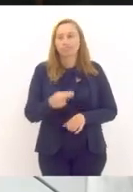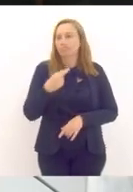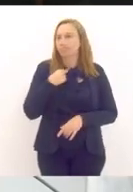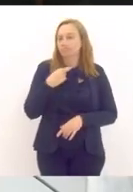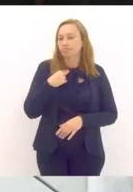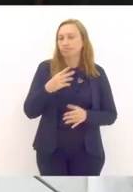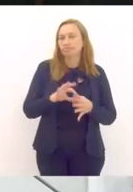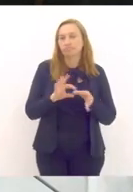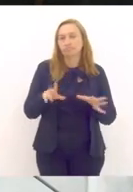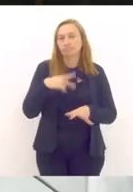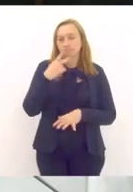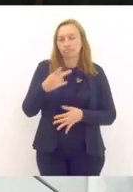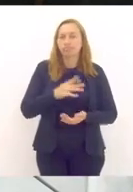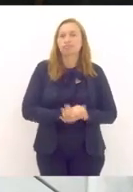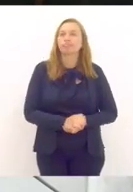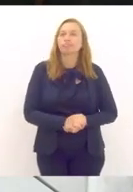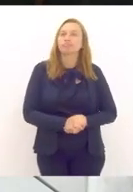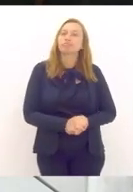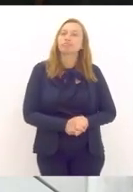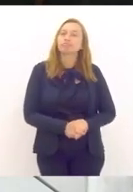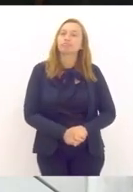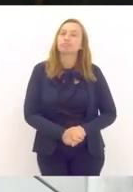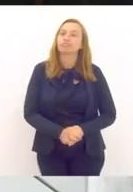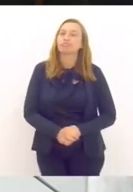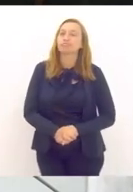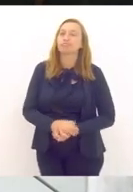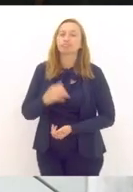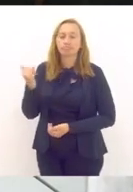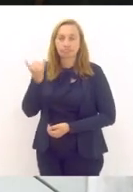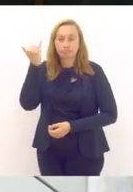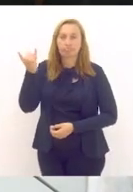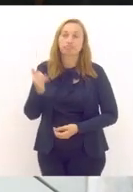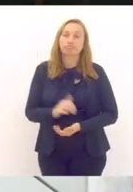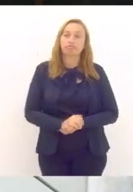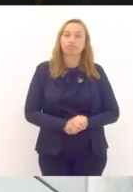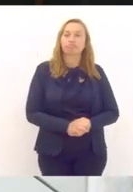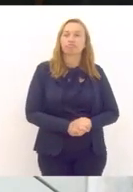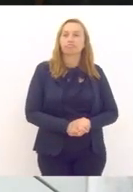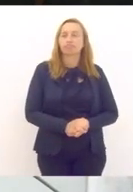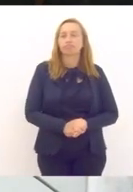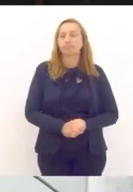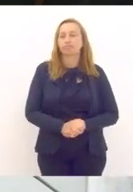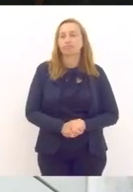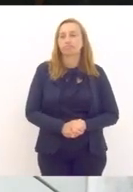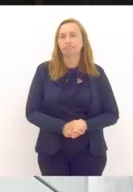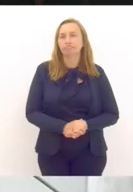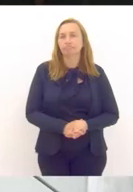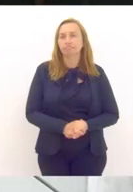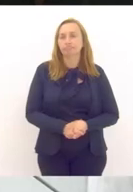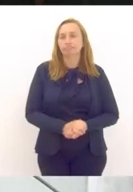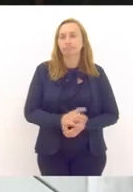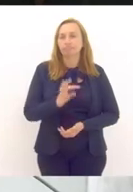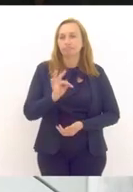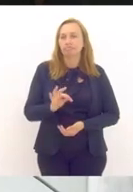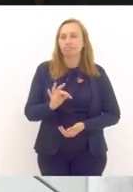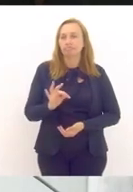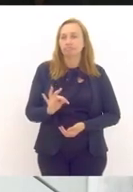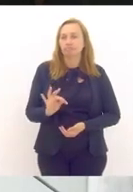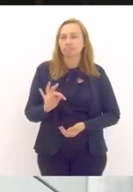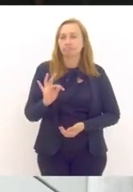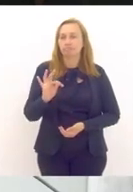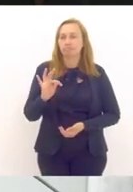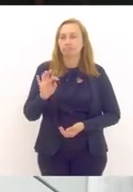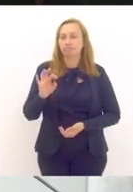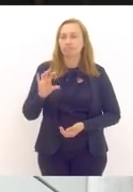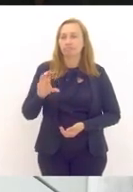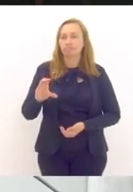deixar de ressaltar, que é importante, que na apreciação do TCE das contas